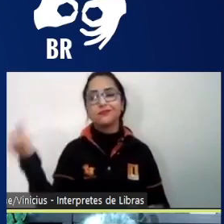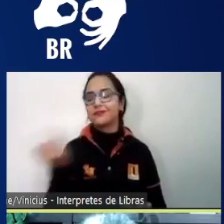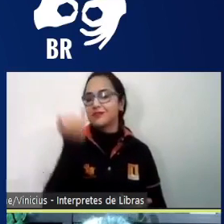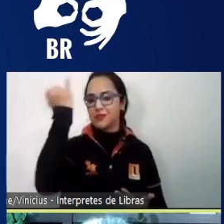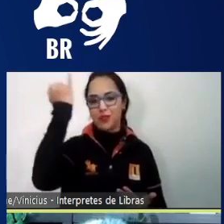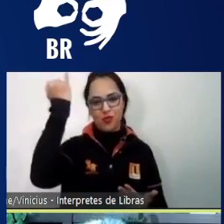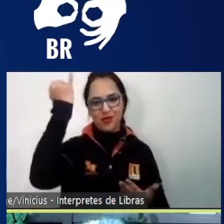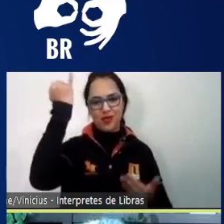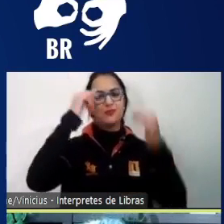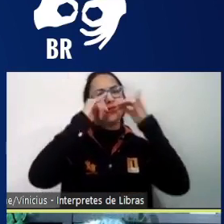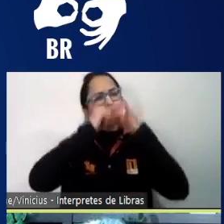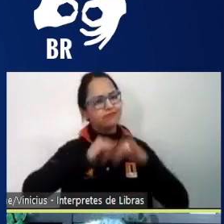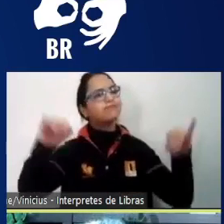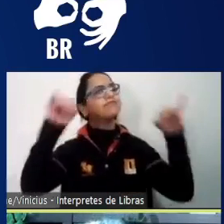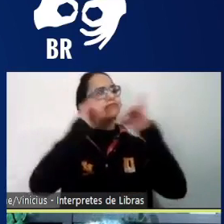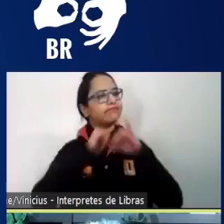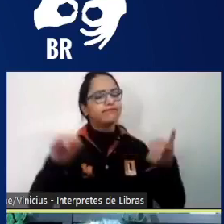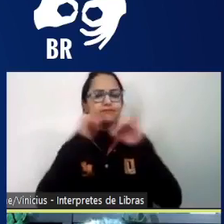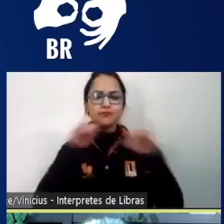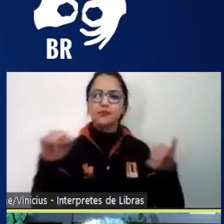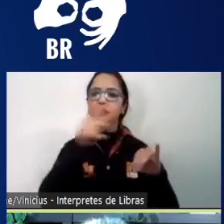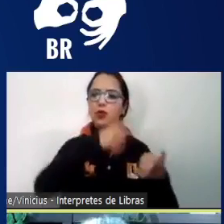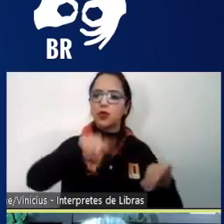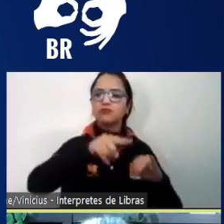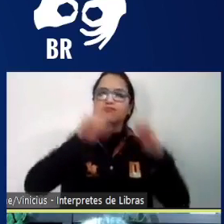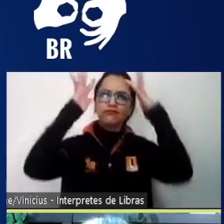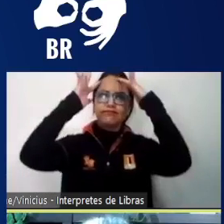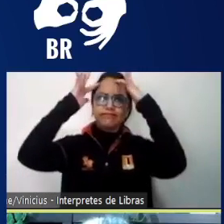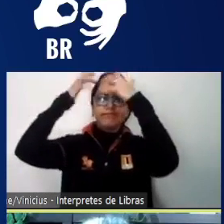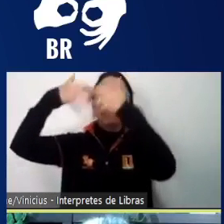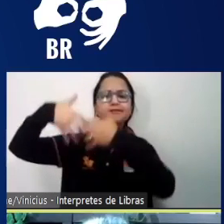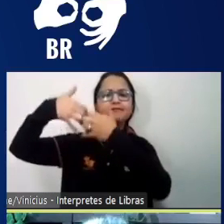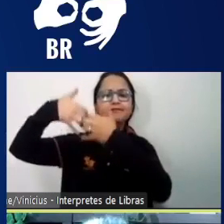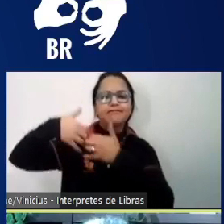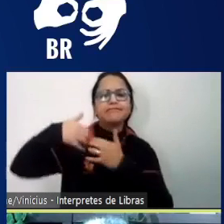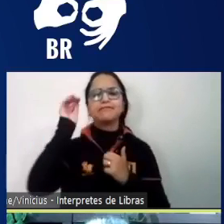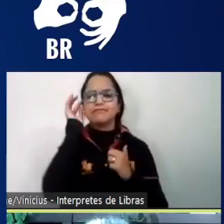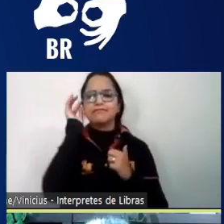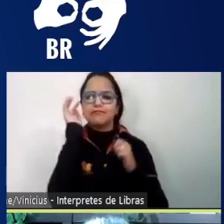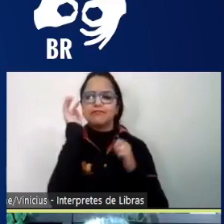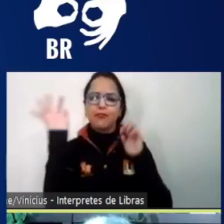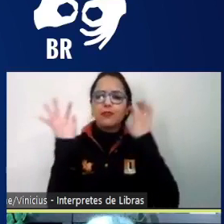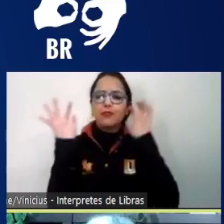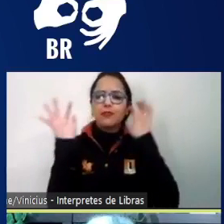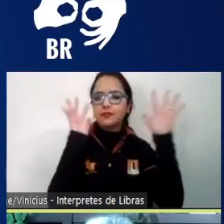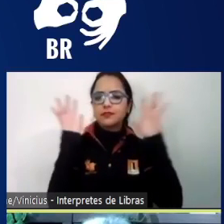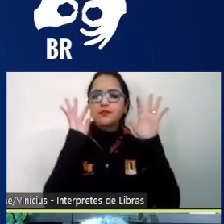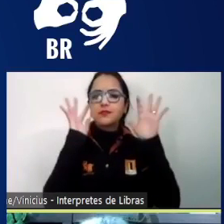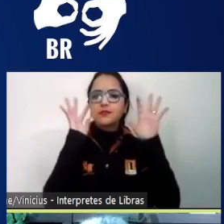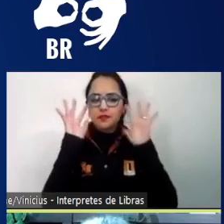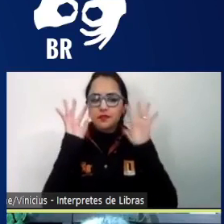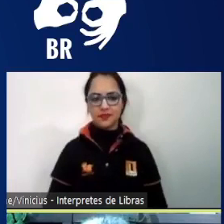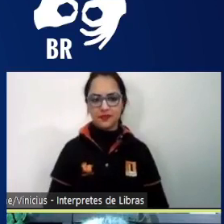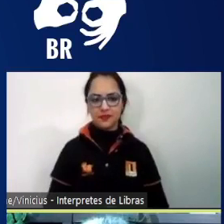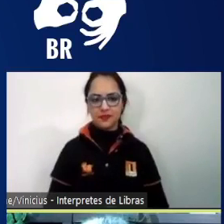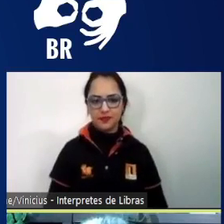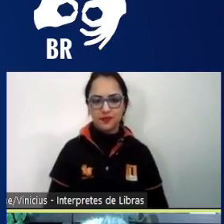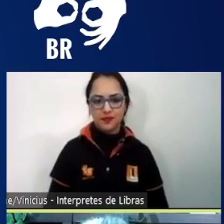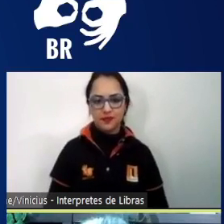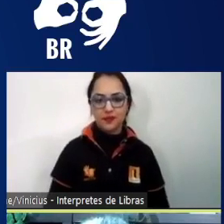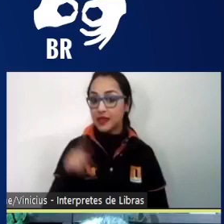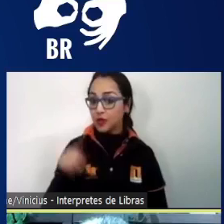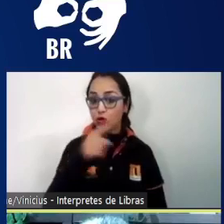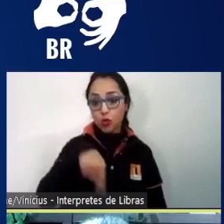provocações mais filosóficas, mas que são a base teórica para qualquer implementação de